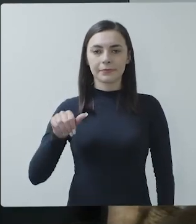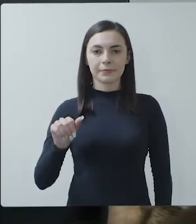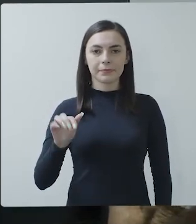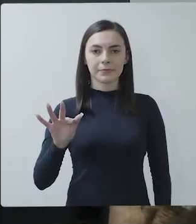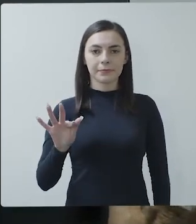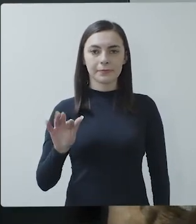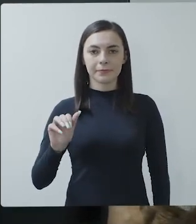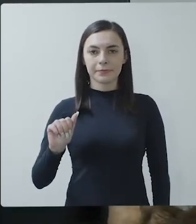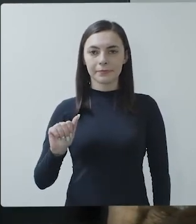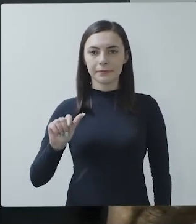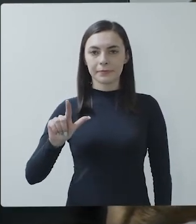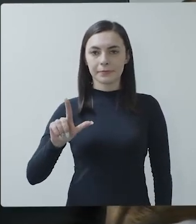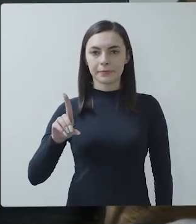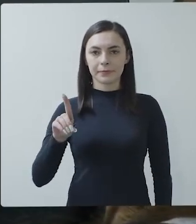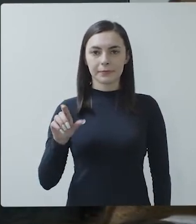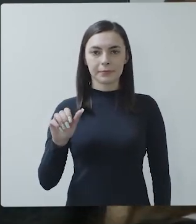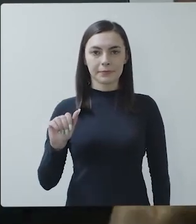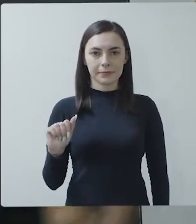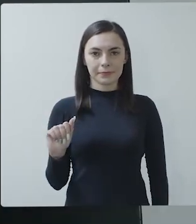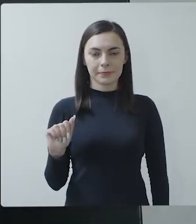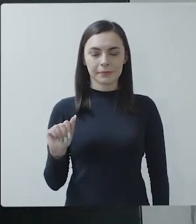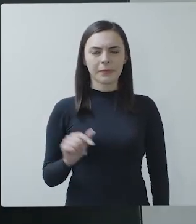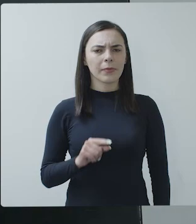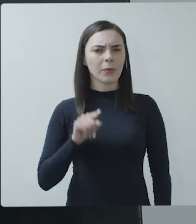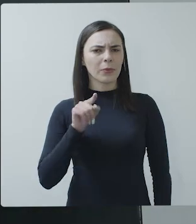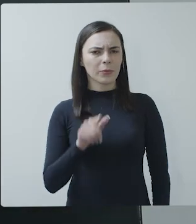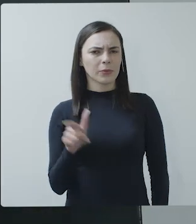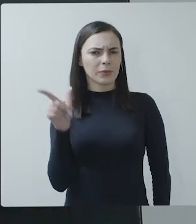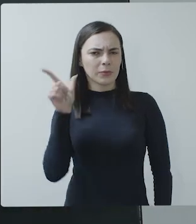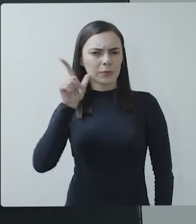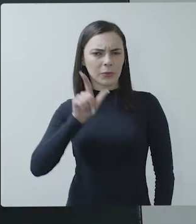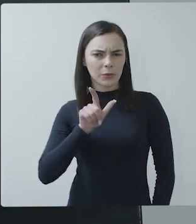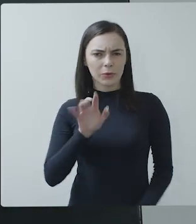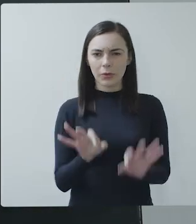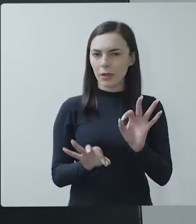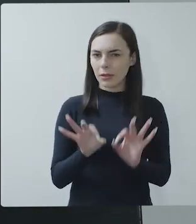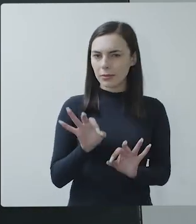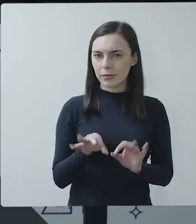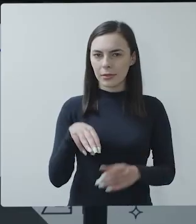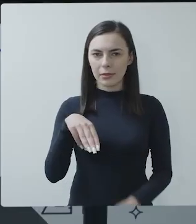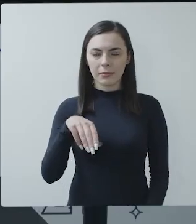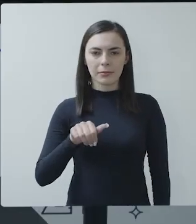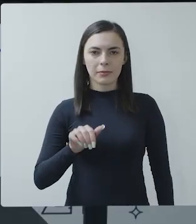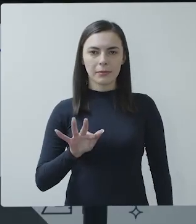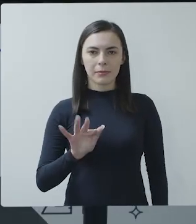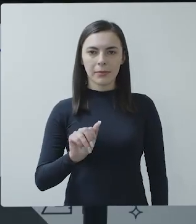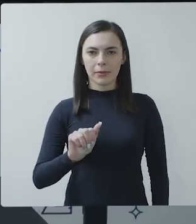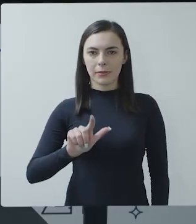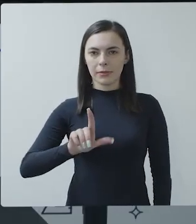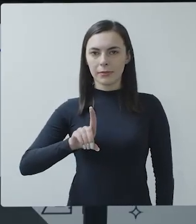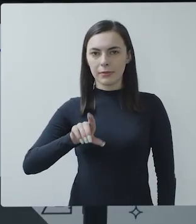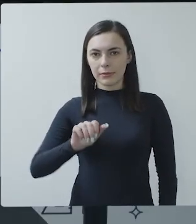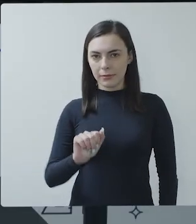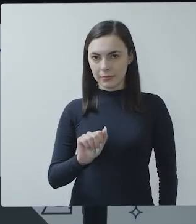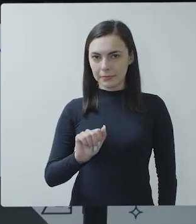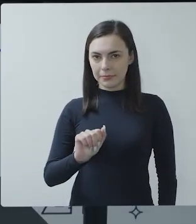Mafalda. Vocês conseguiram escrever aí? A palavra Mafalda?